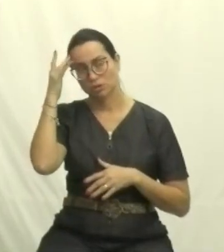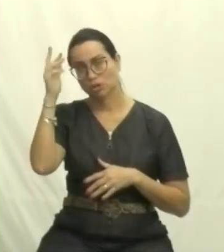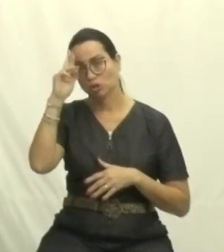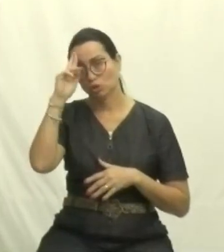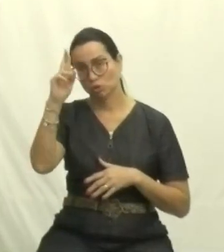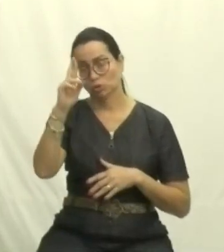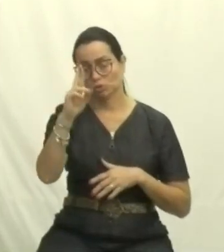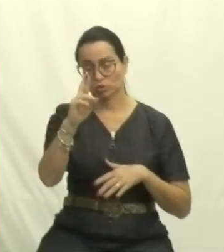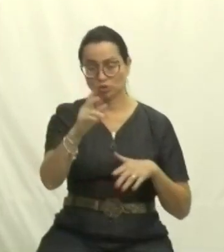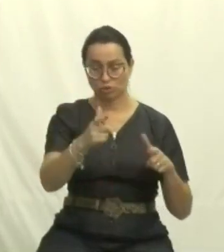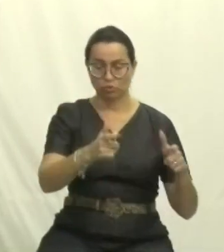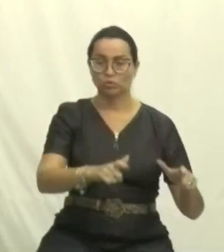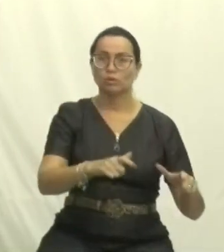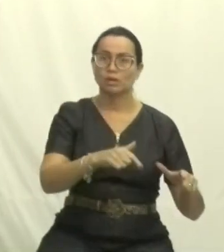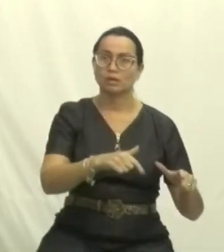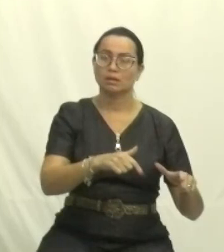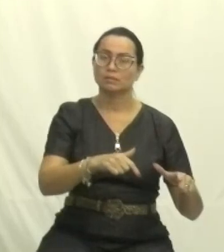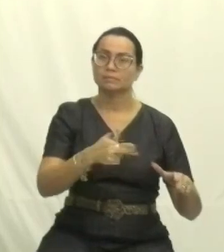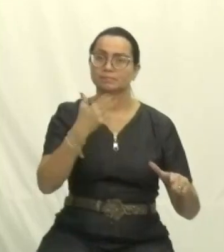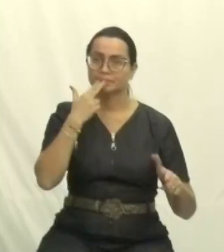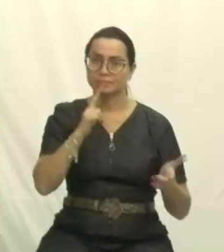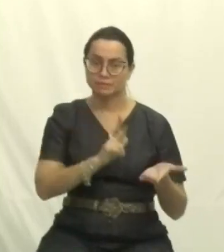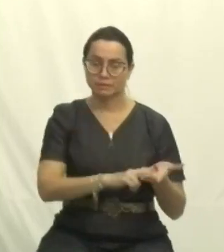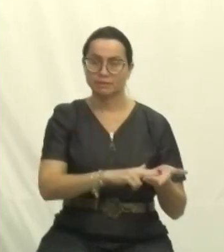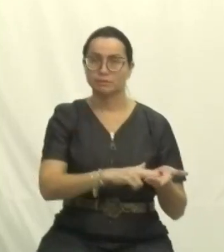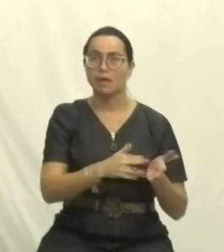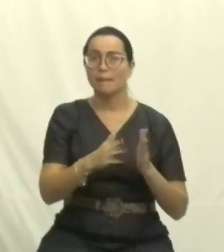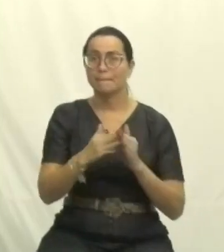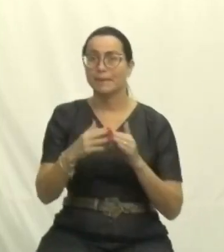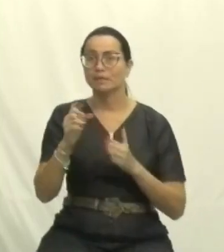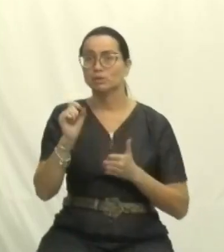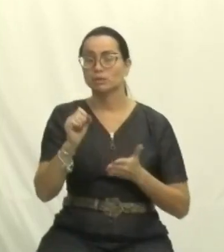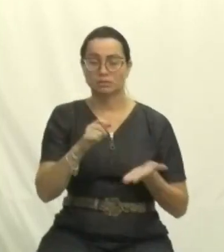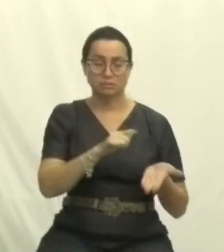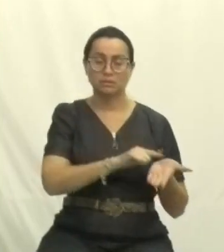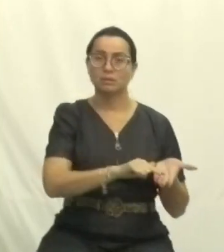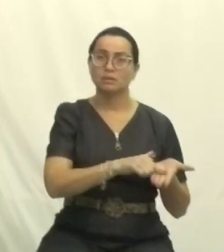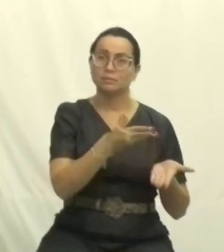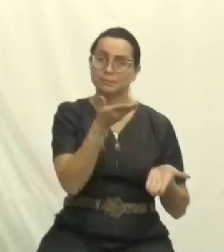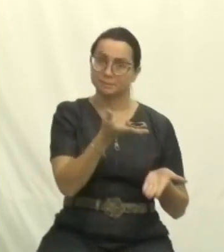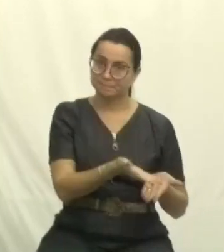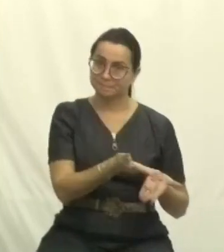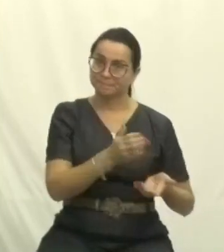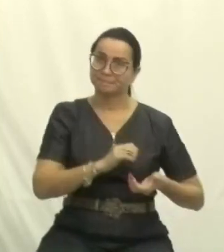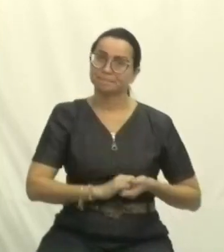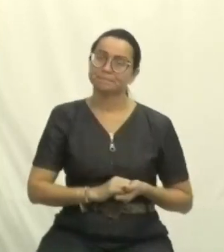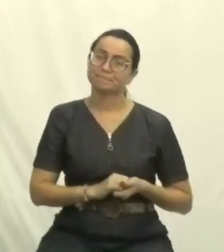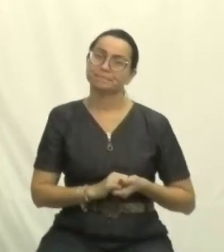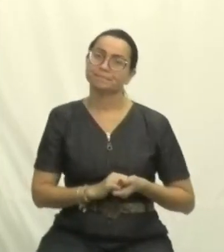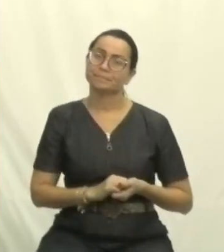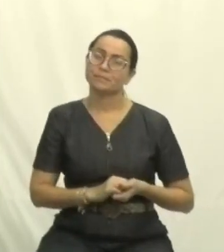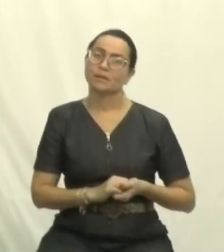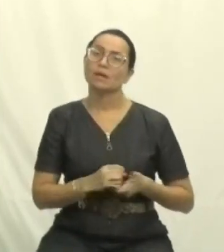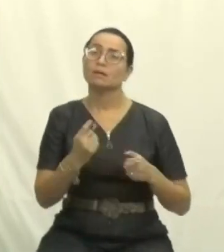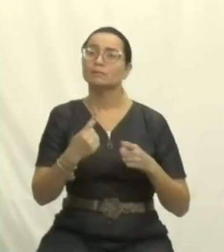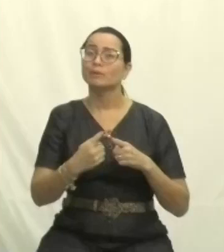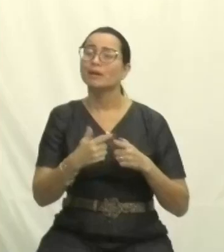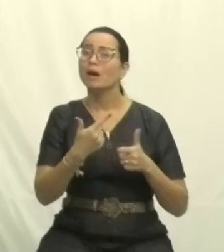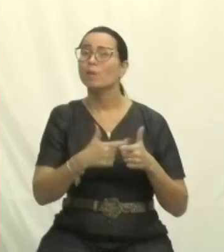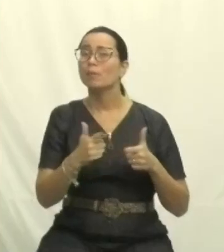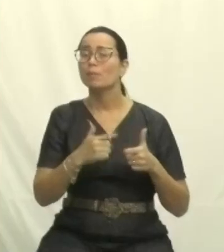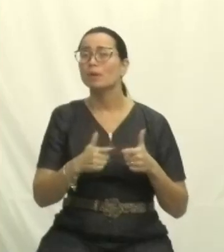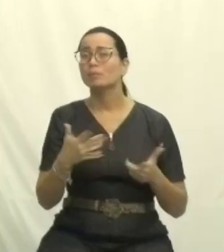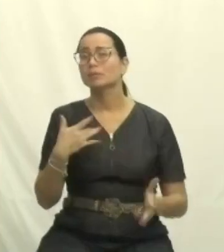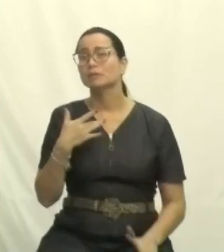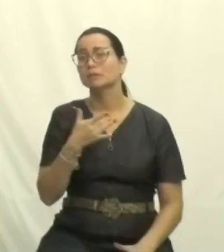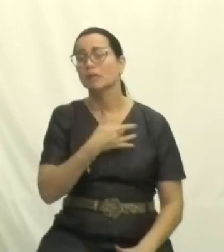são notificados para que façam as suas limpezas, certo? Enfim, porque representa um problema de saúde